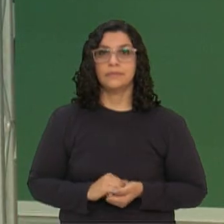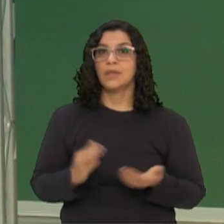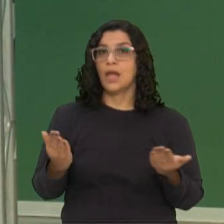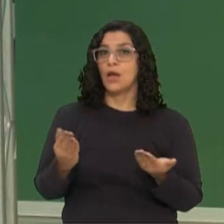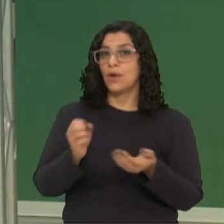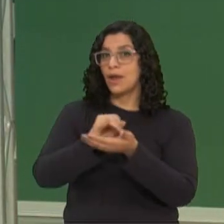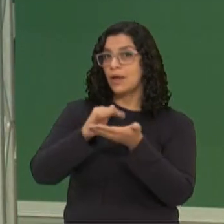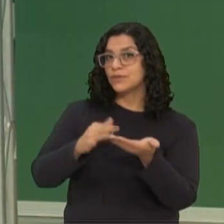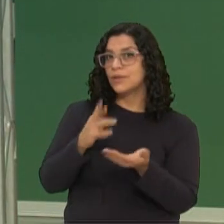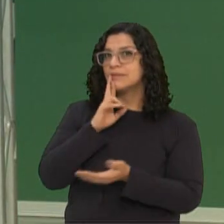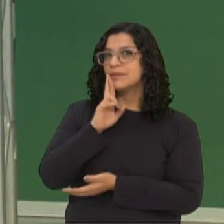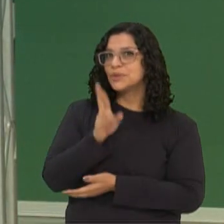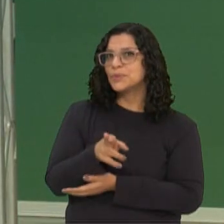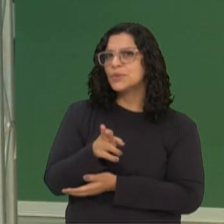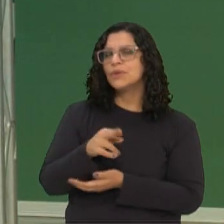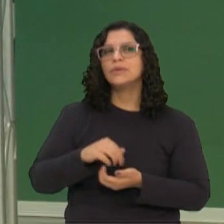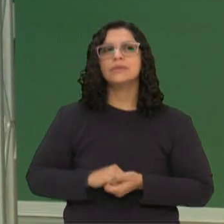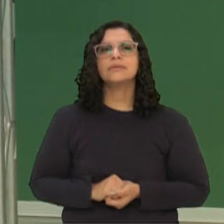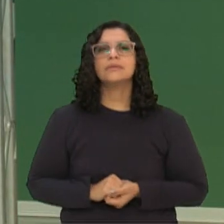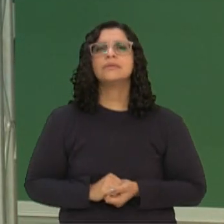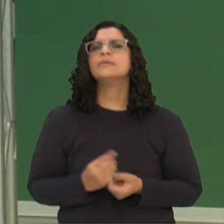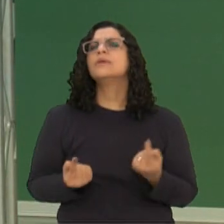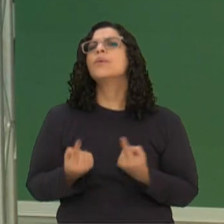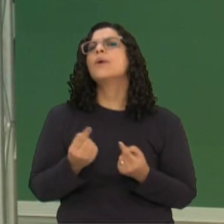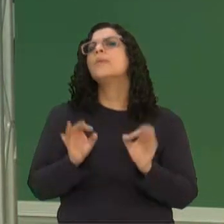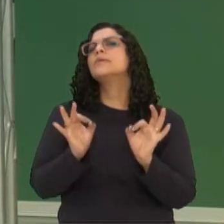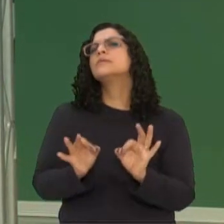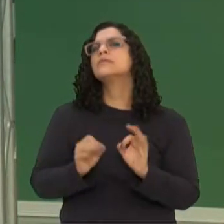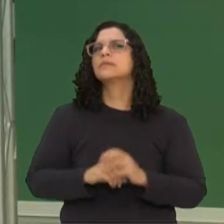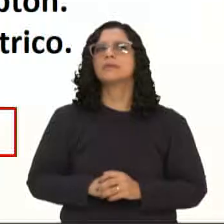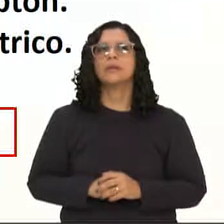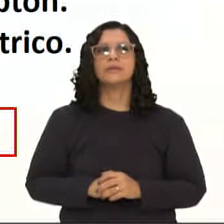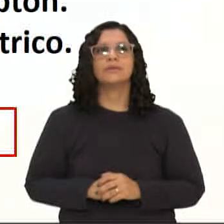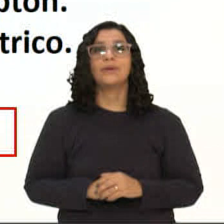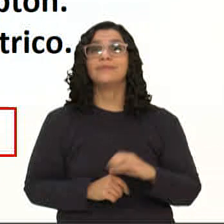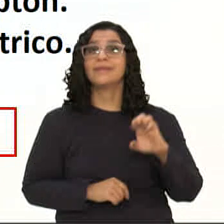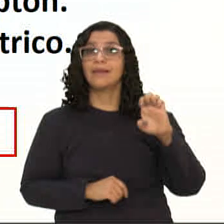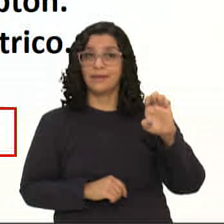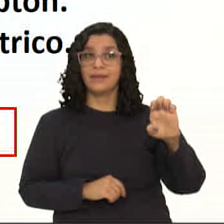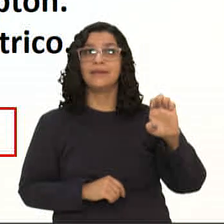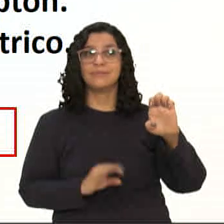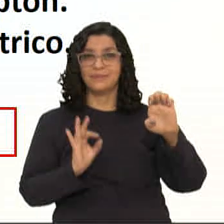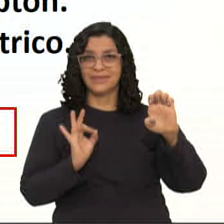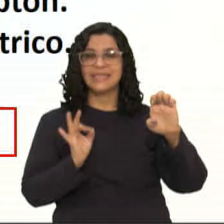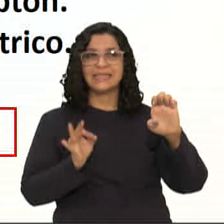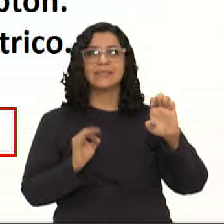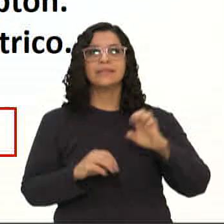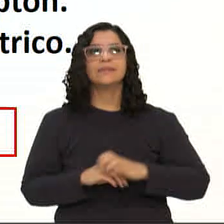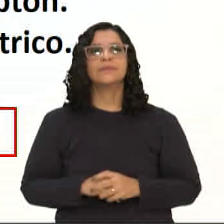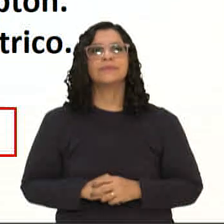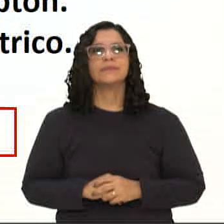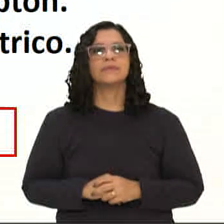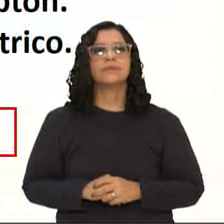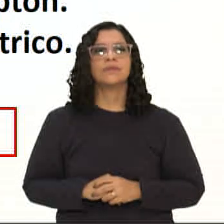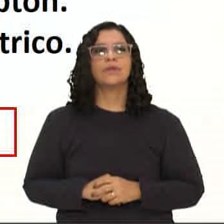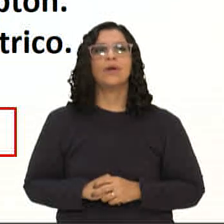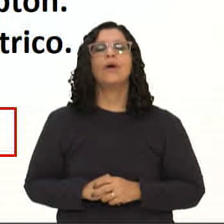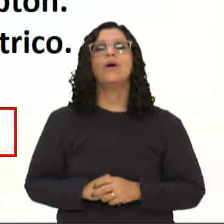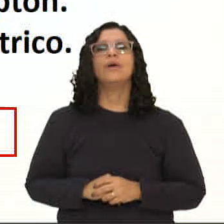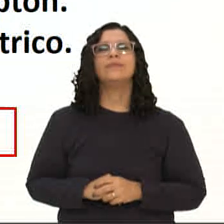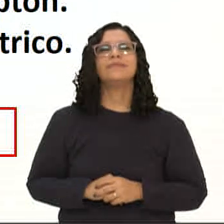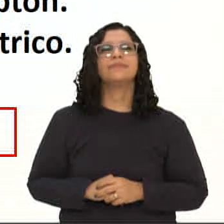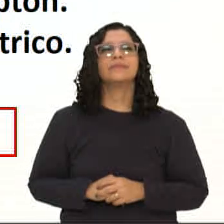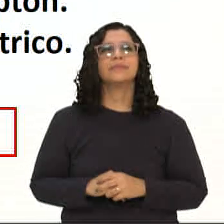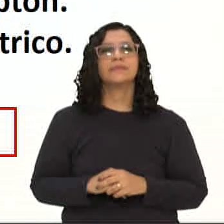pessoal, voltando aqui na resolução do exercício, vamos até dar a resposta já aqui já. Letra E, né? Corrente